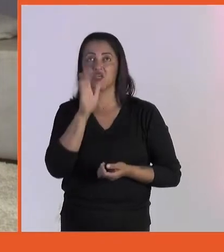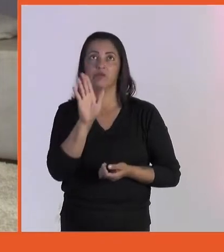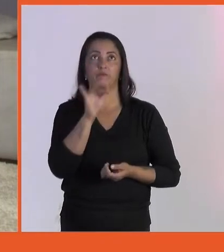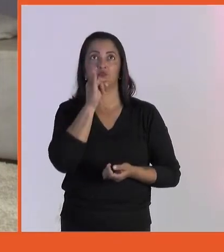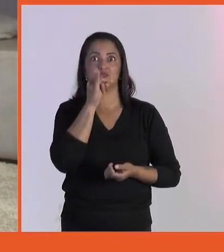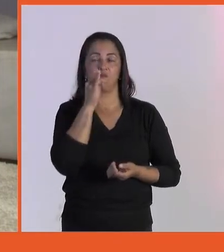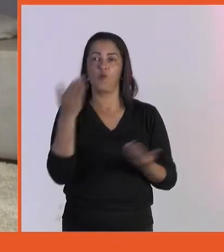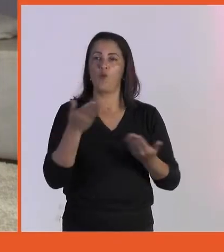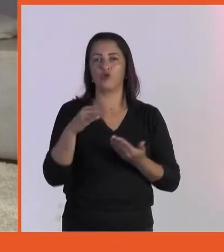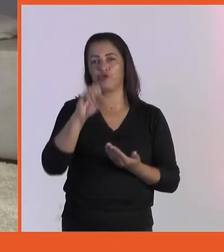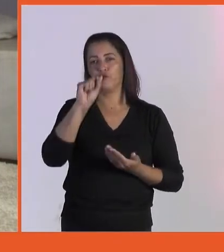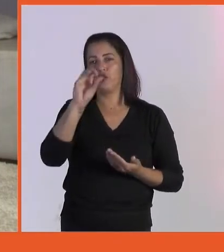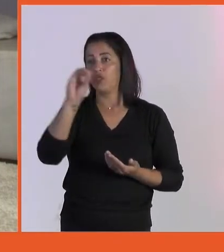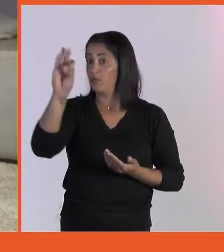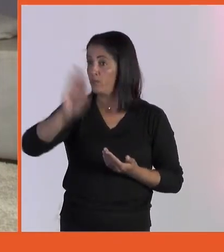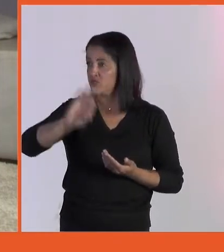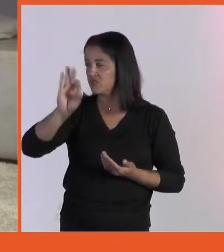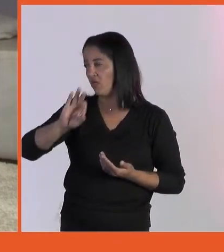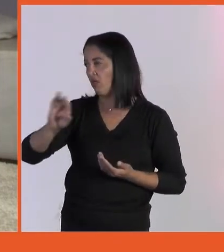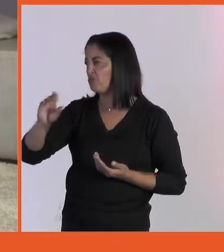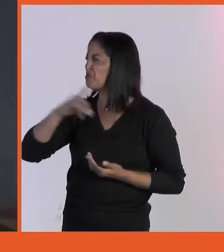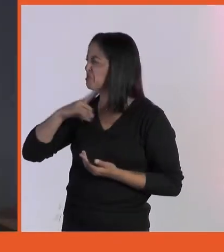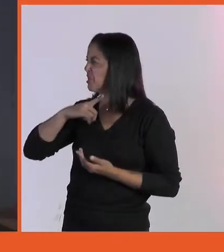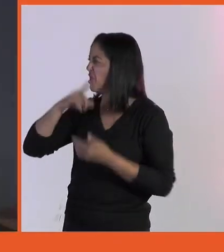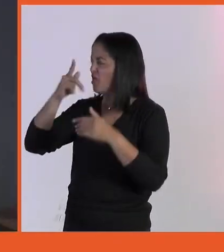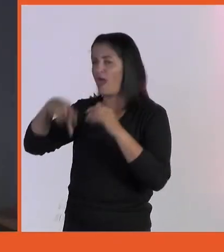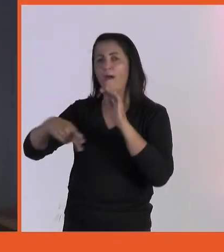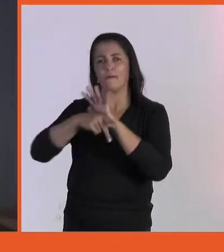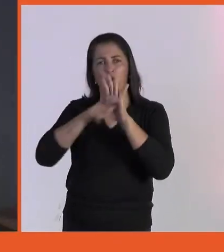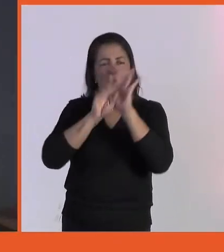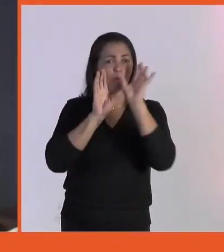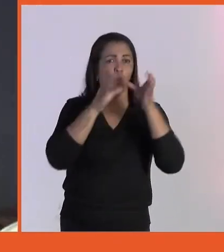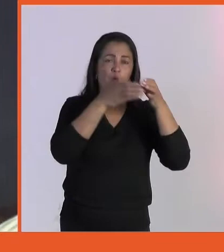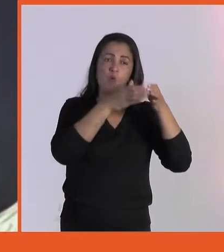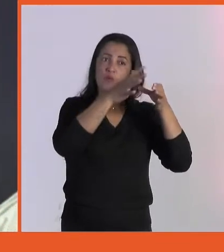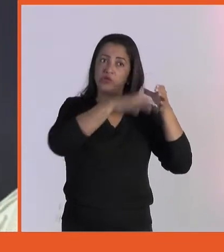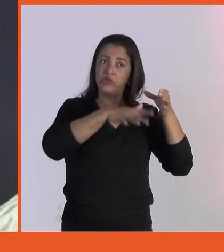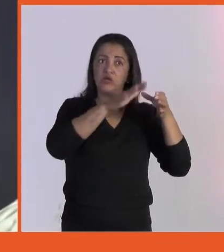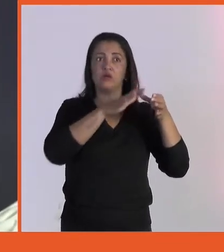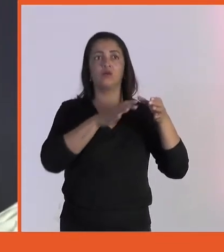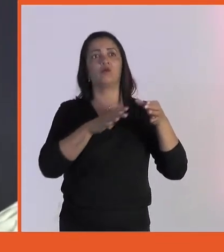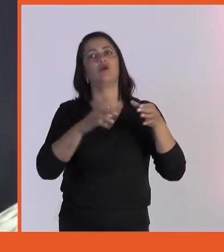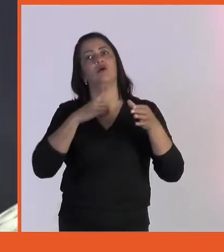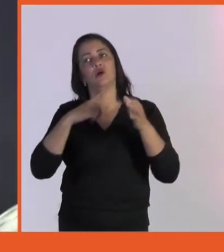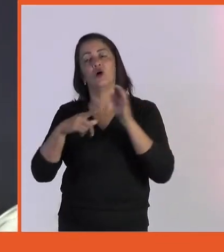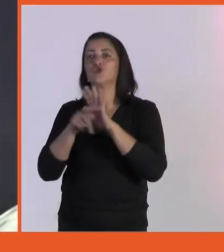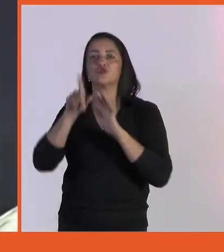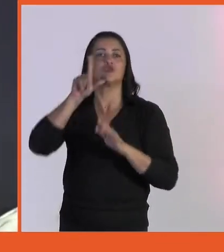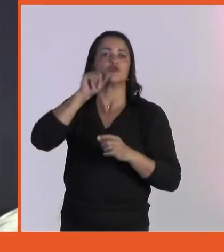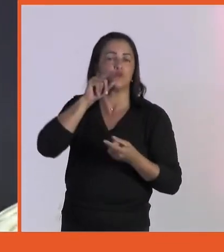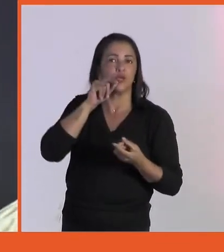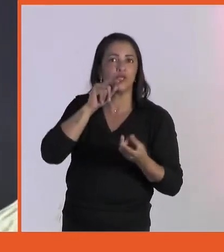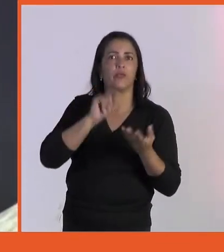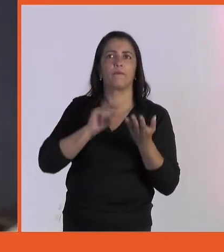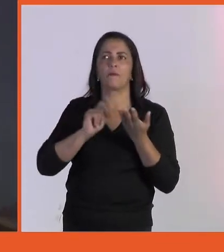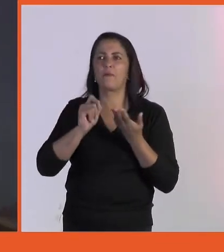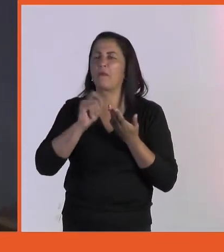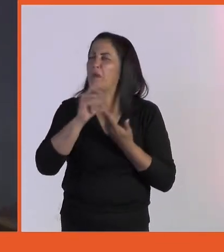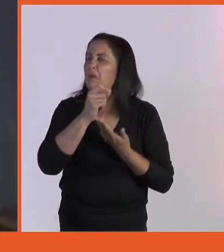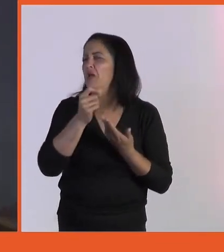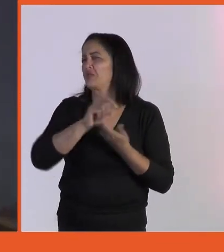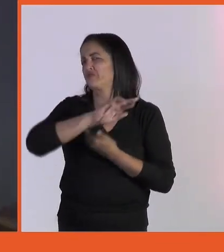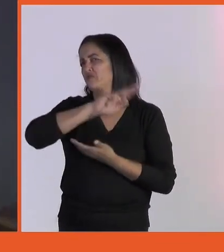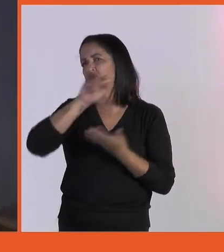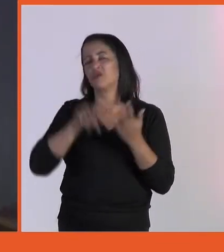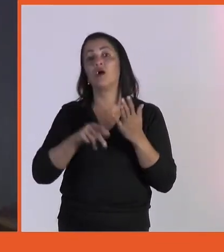80% da minha fonte de renda é da minha própria comunidade, assim. Então, é através dos subs, da Twitch, dos donates,